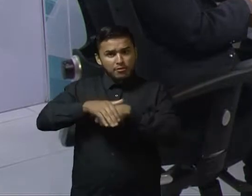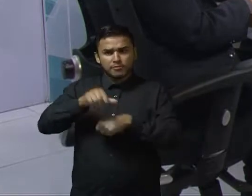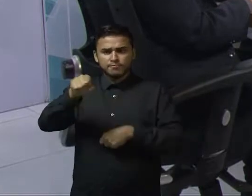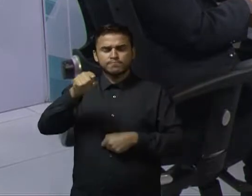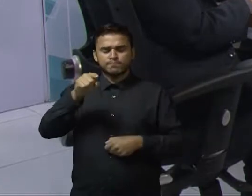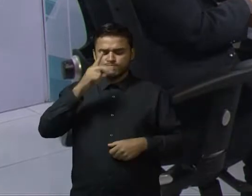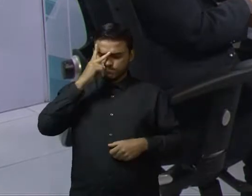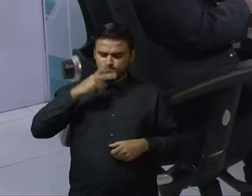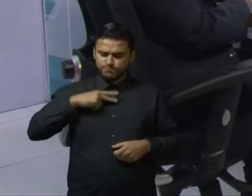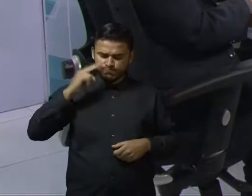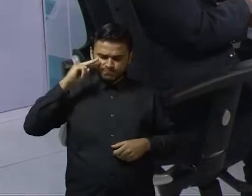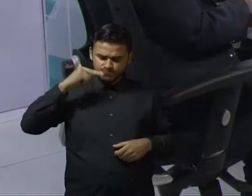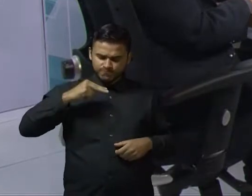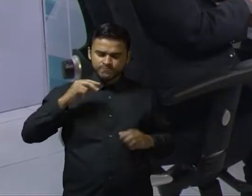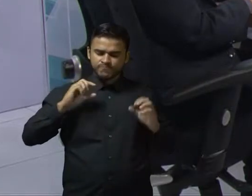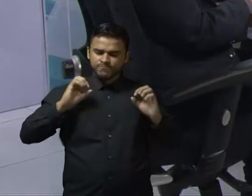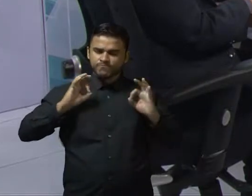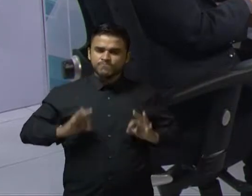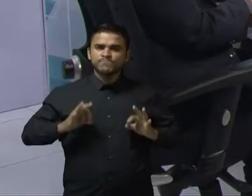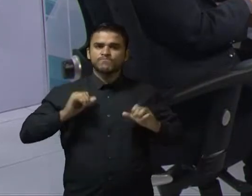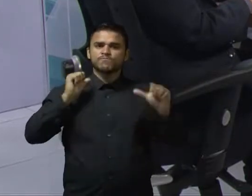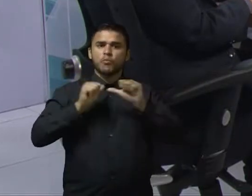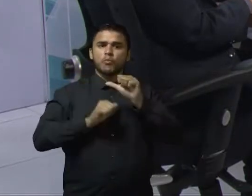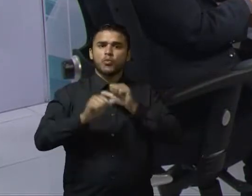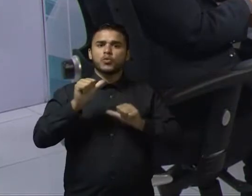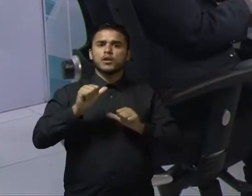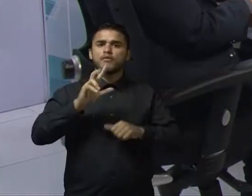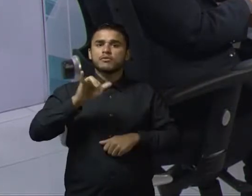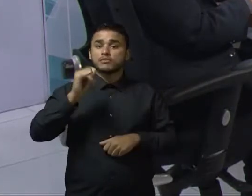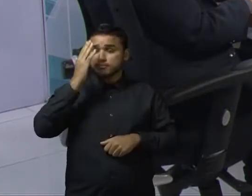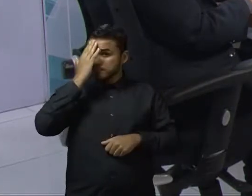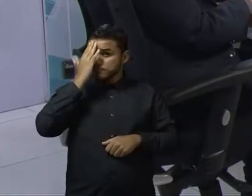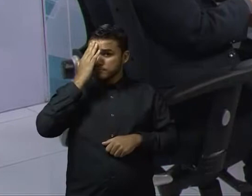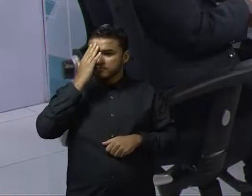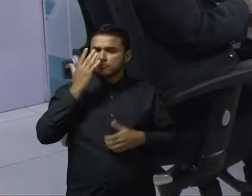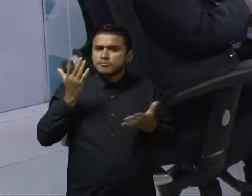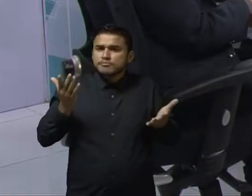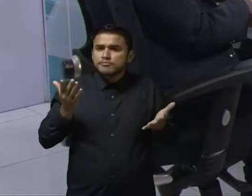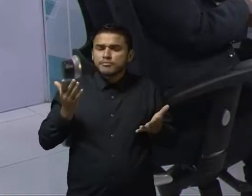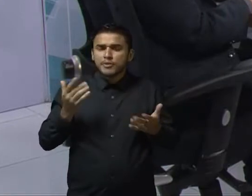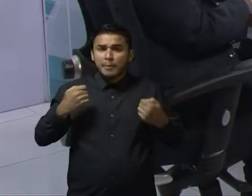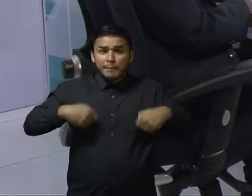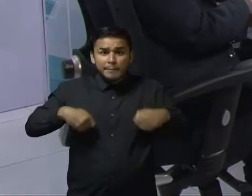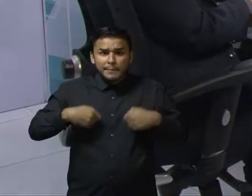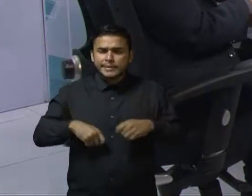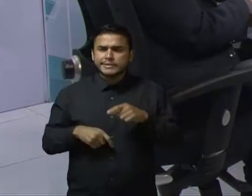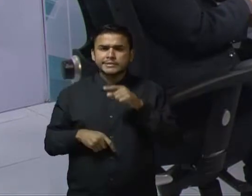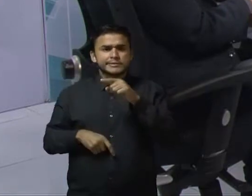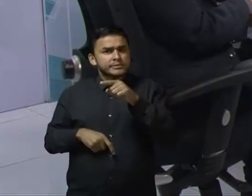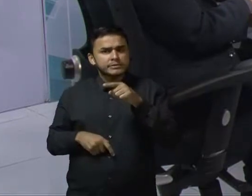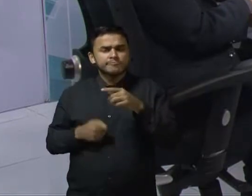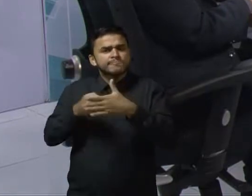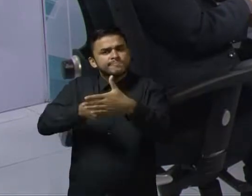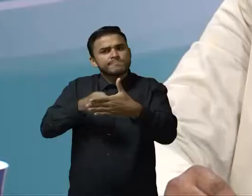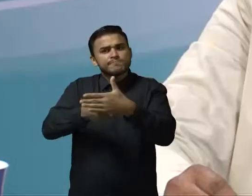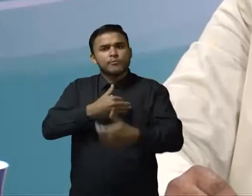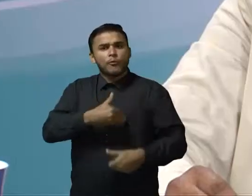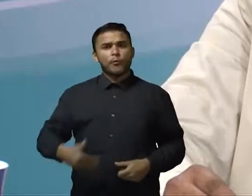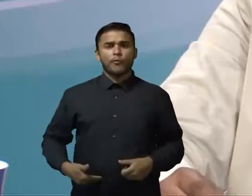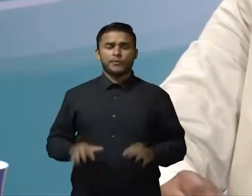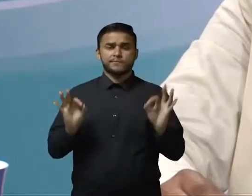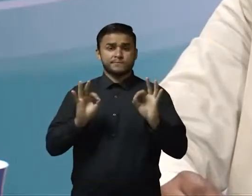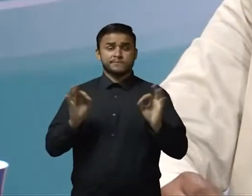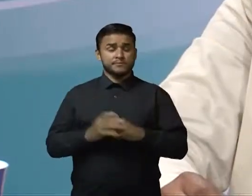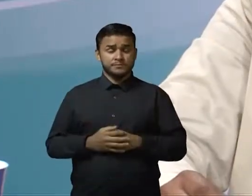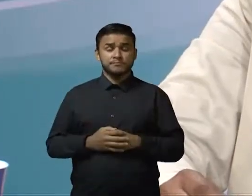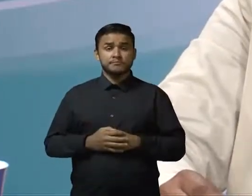enquanto pessoa social, então não há necessariamente uma cobrança aos governos para que isso